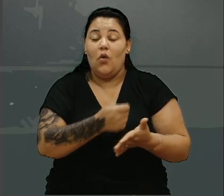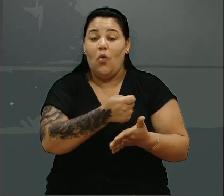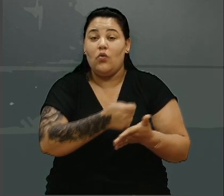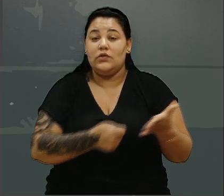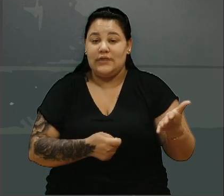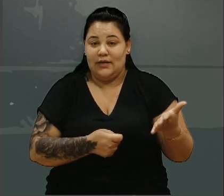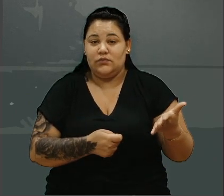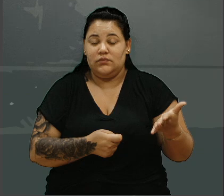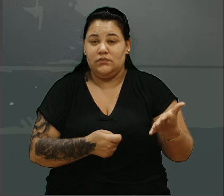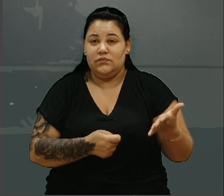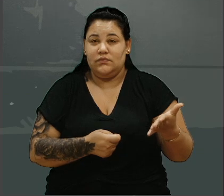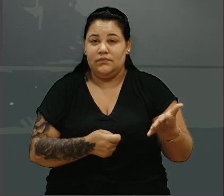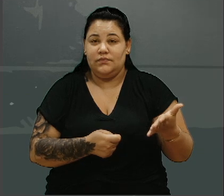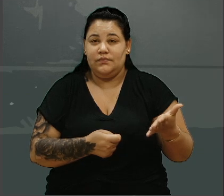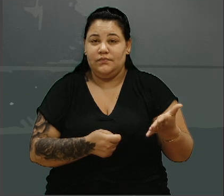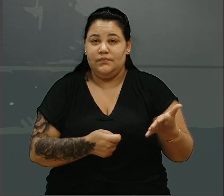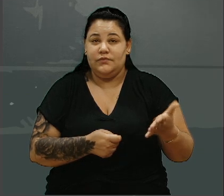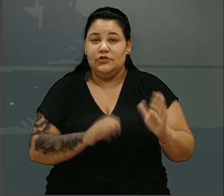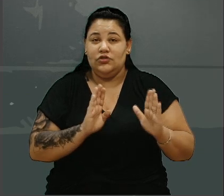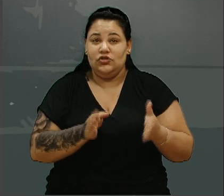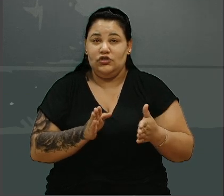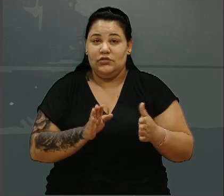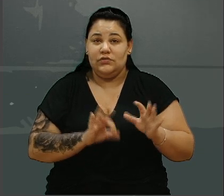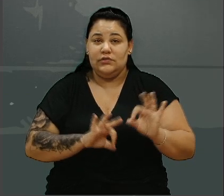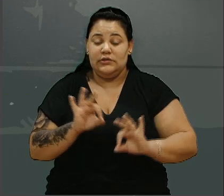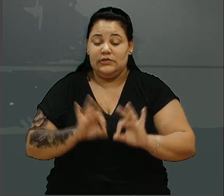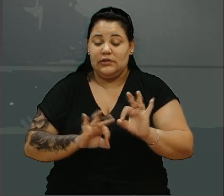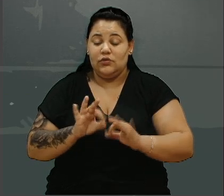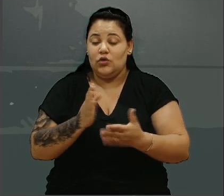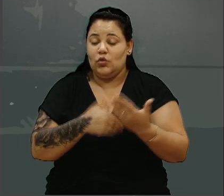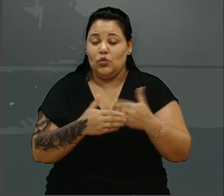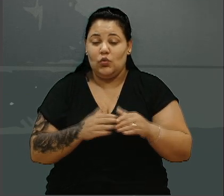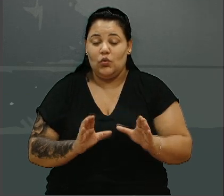lotados em toda a nossa rede.